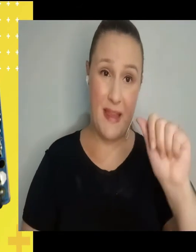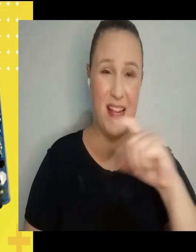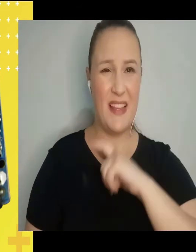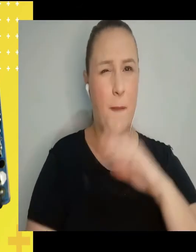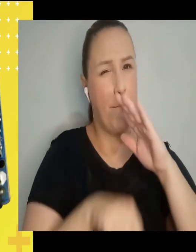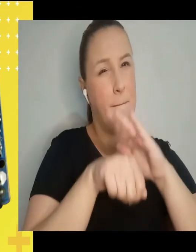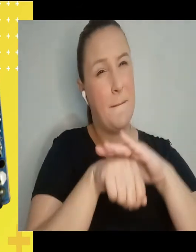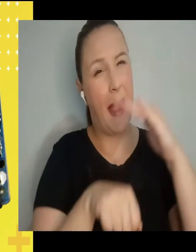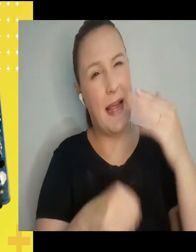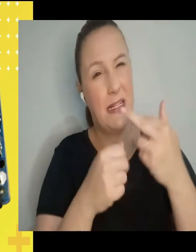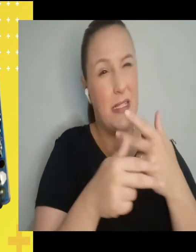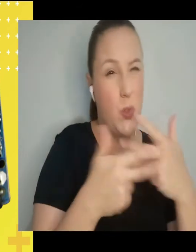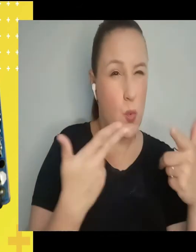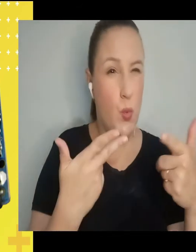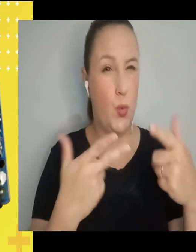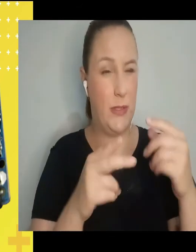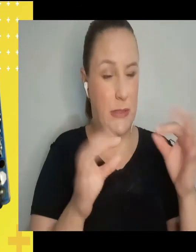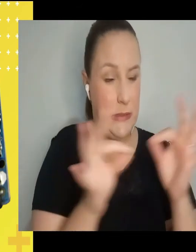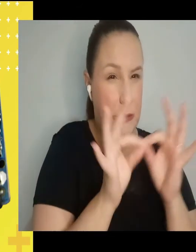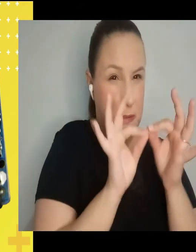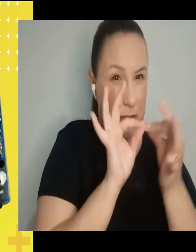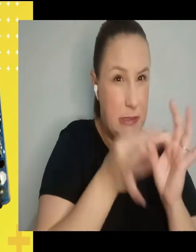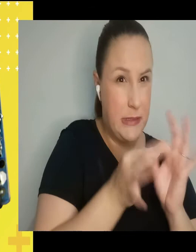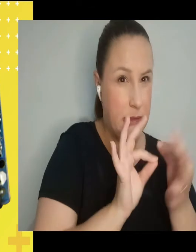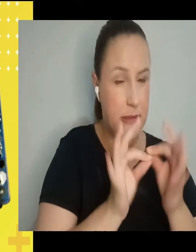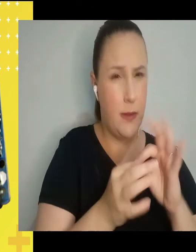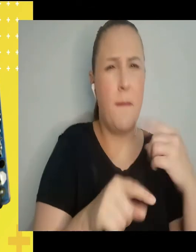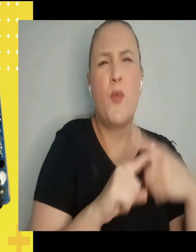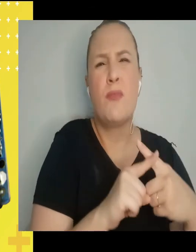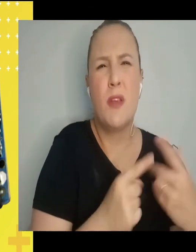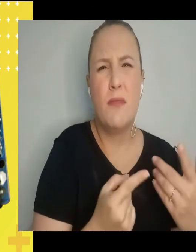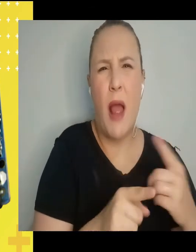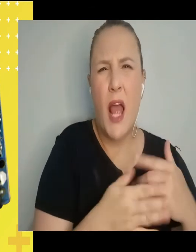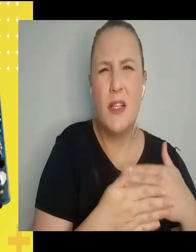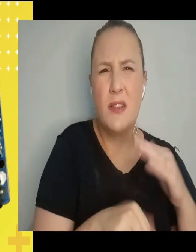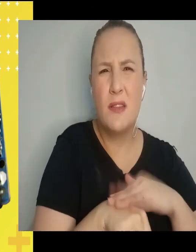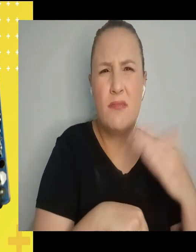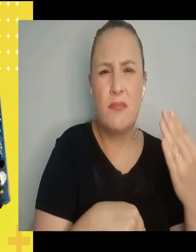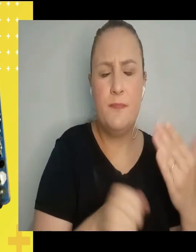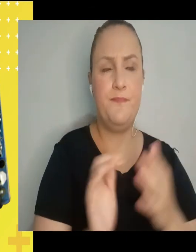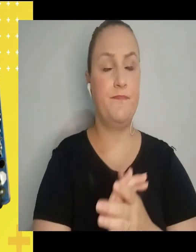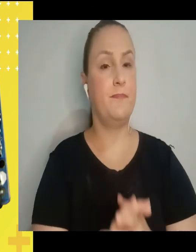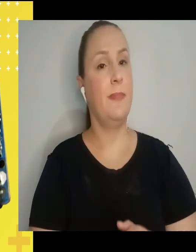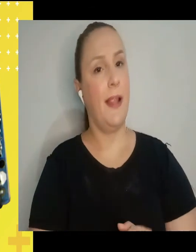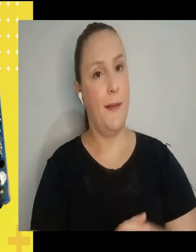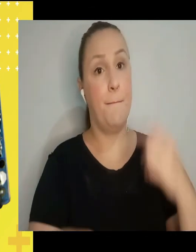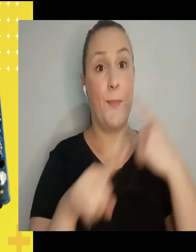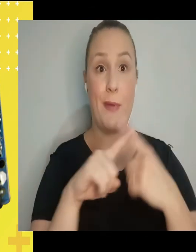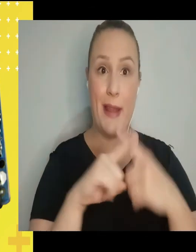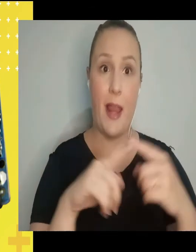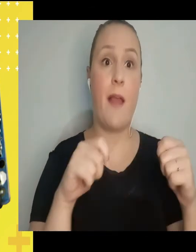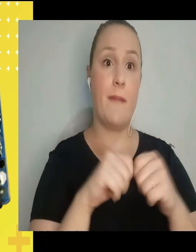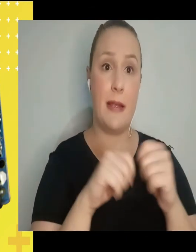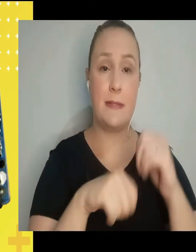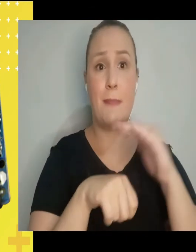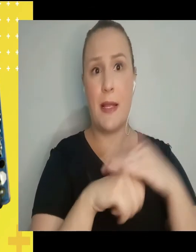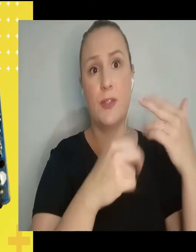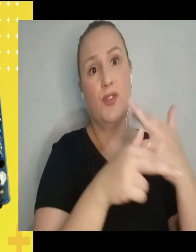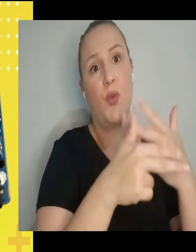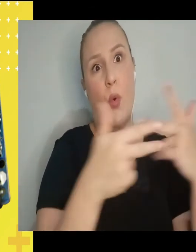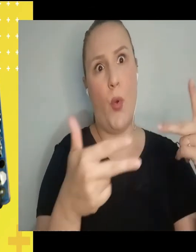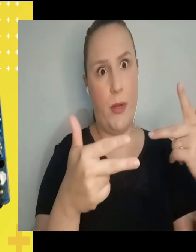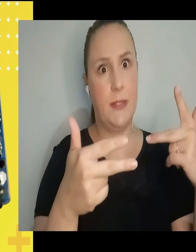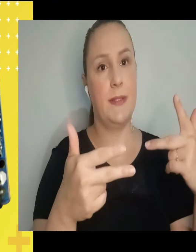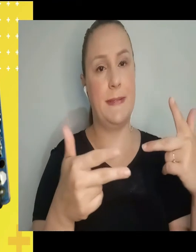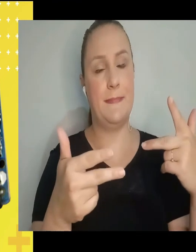nossa placa Arduino Mega tem um pouquinho mais de componentes conectados aqui nela. Por quê? Porque ela